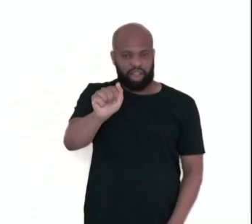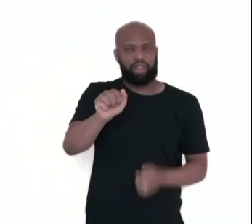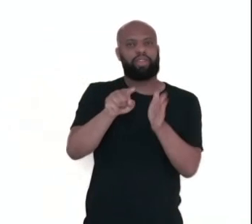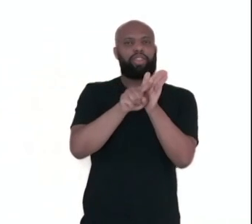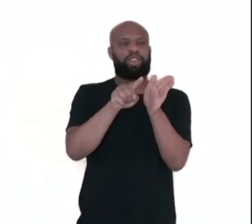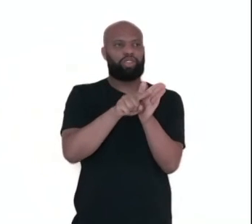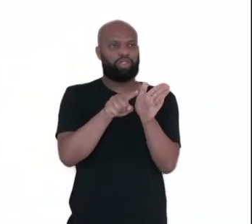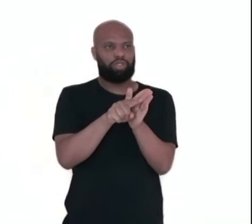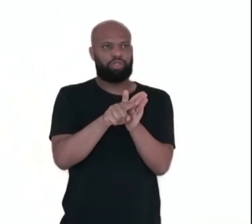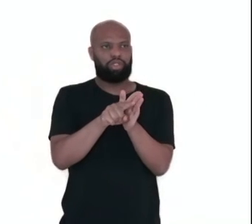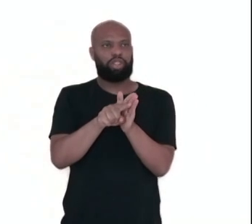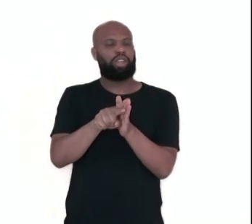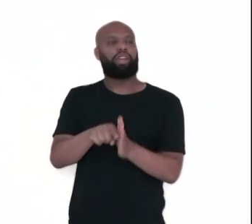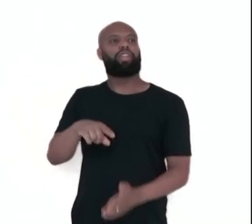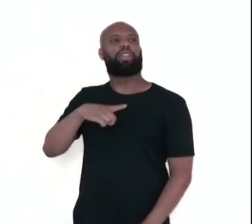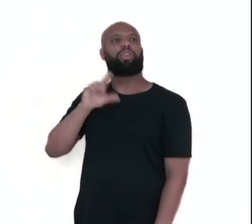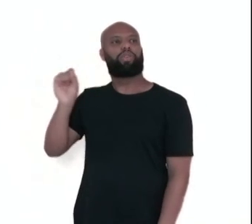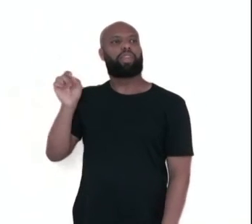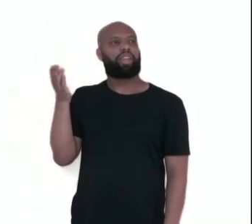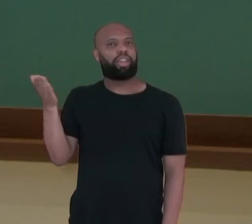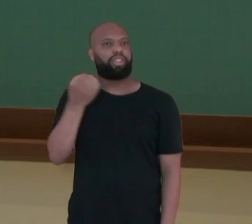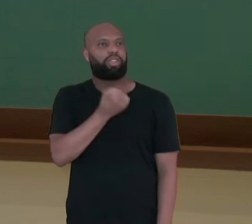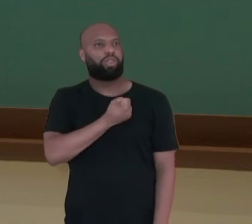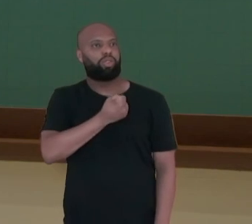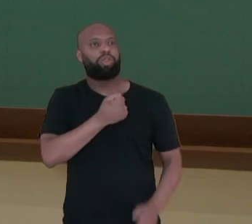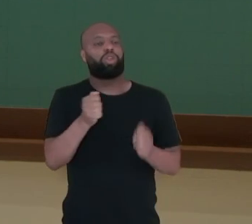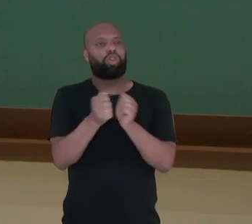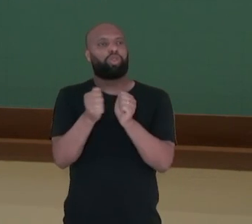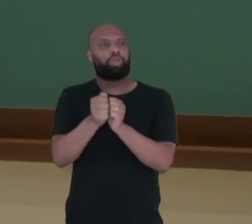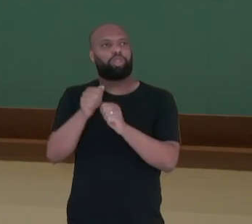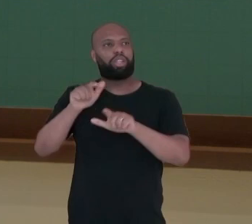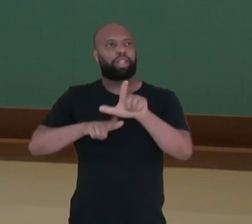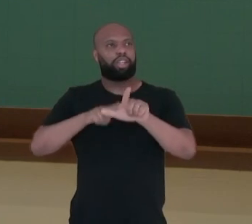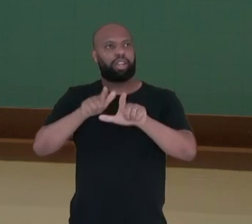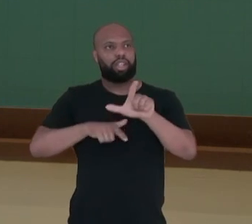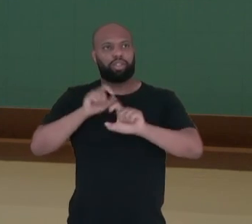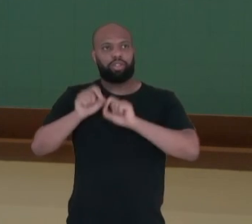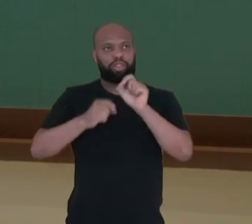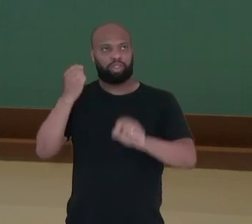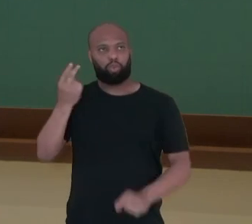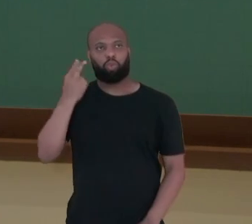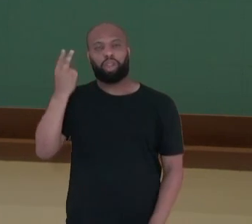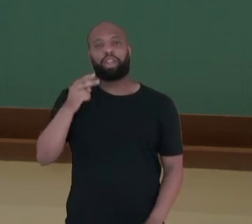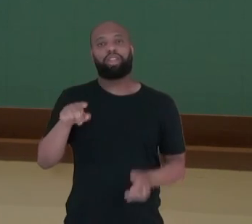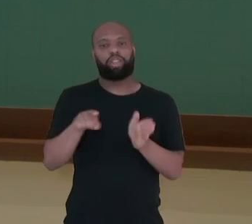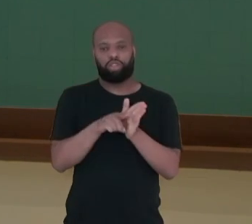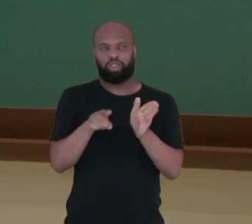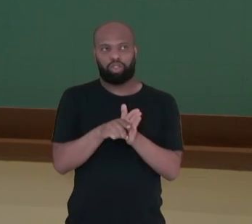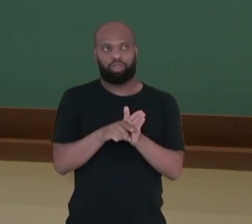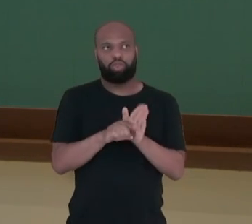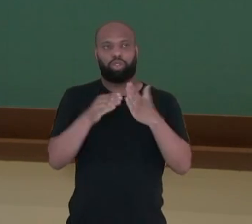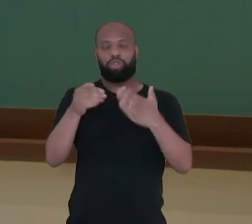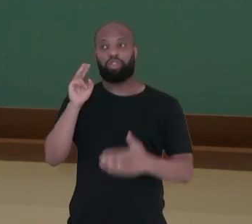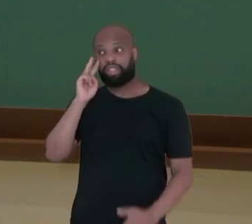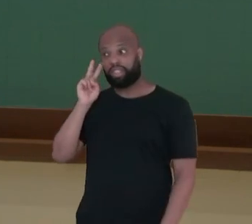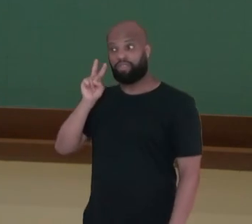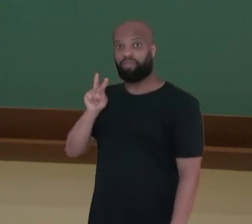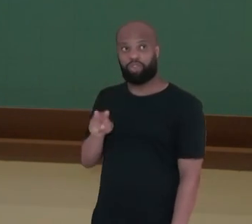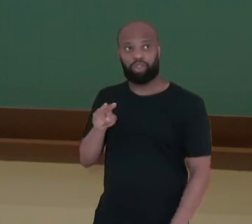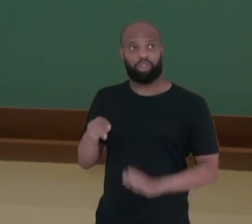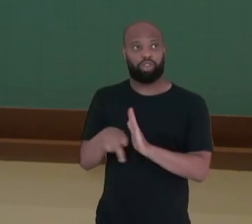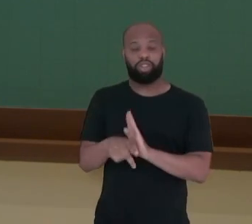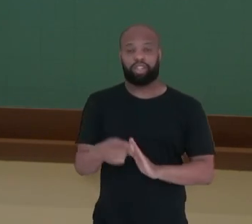seja, esse numerinho que acompanha a letra ao quadrado é negativo. Então, você bateu o olho na